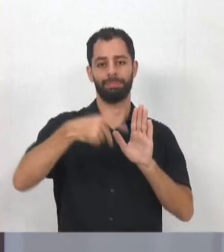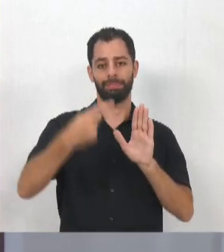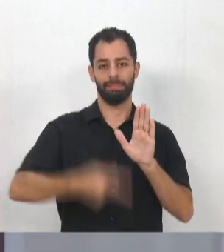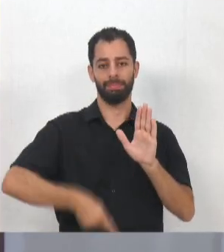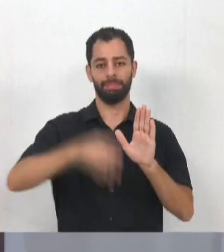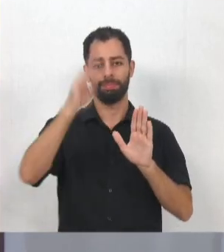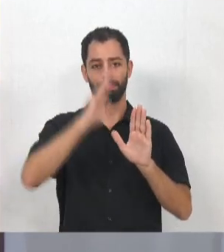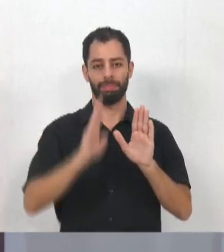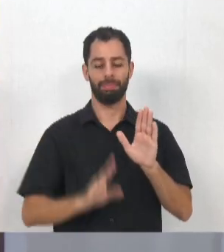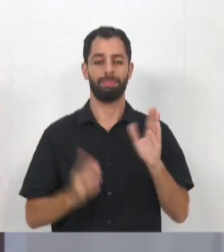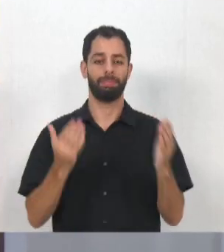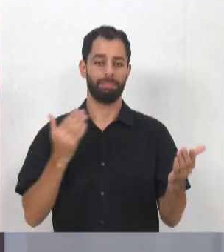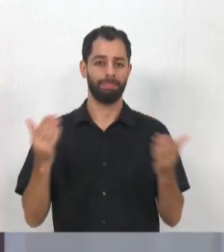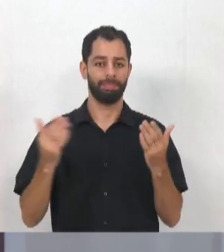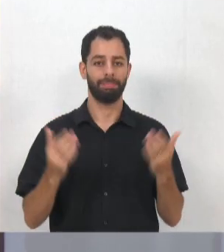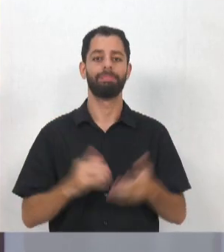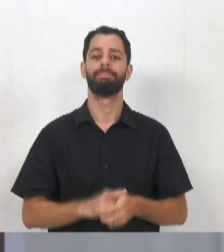Brasil.